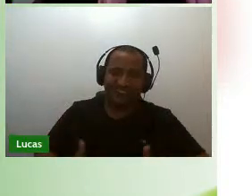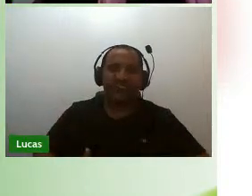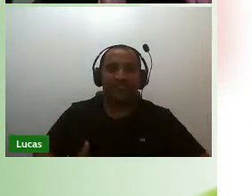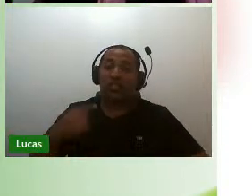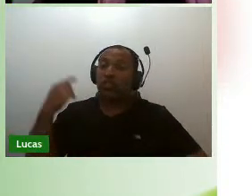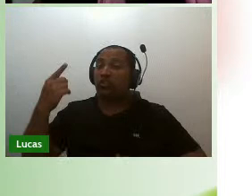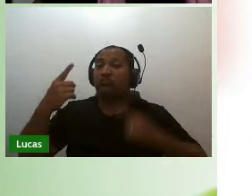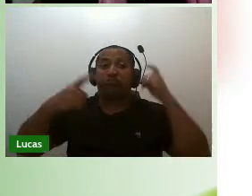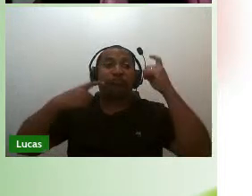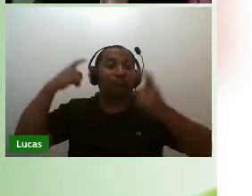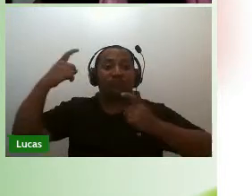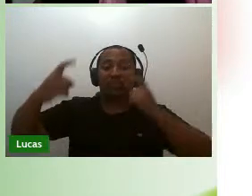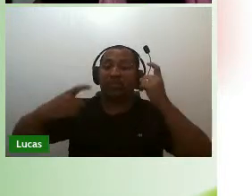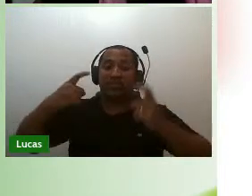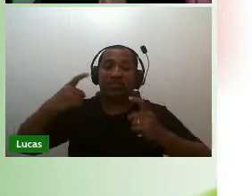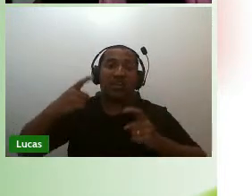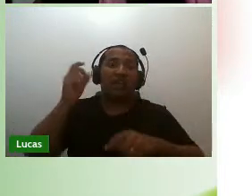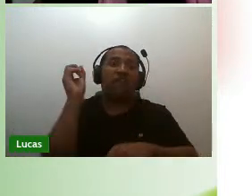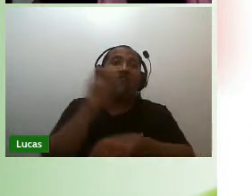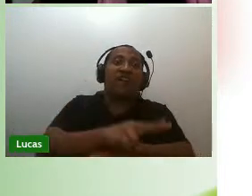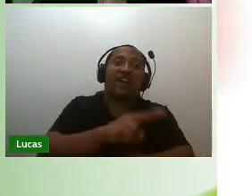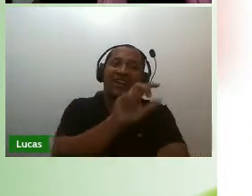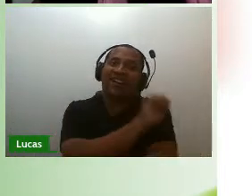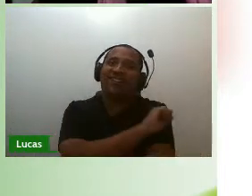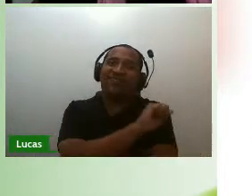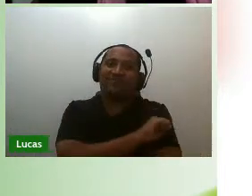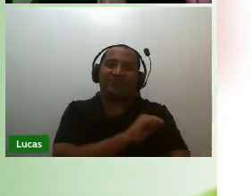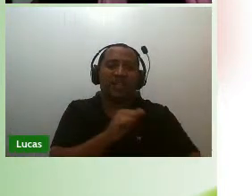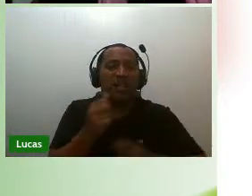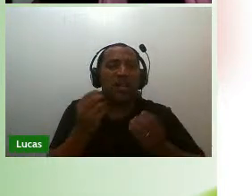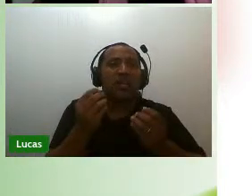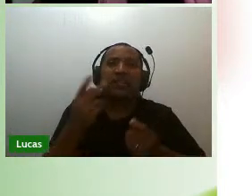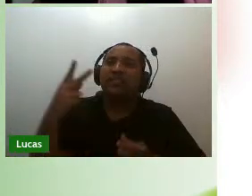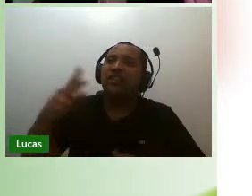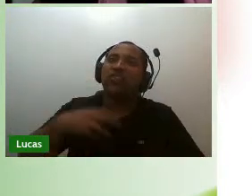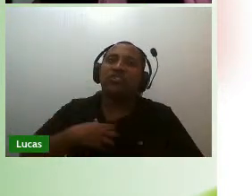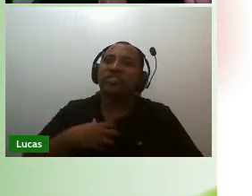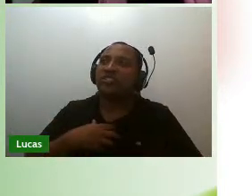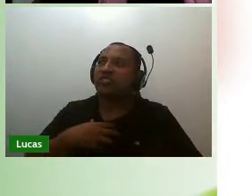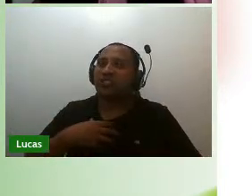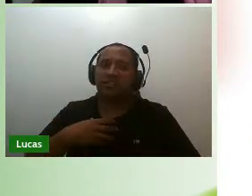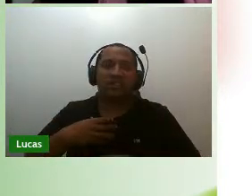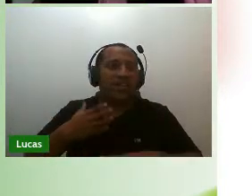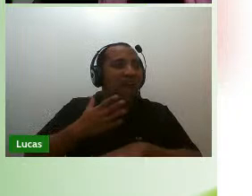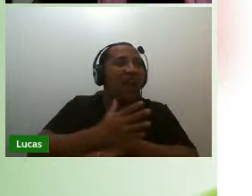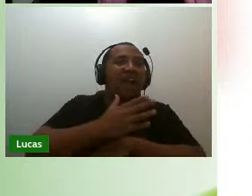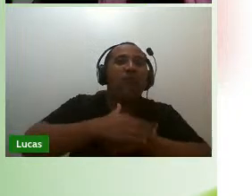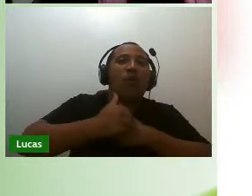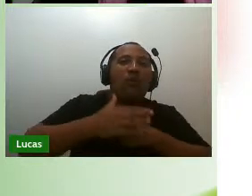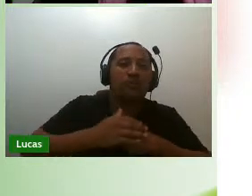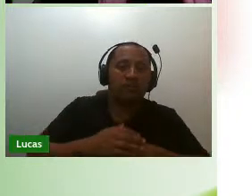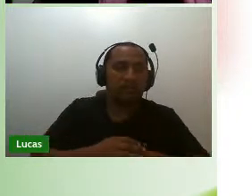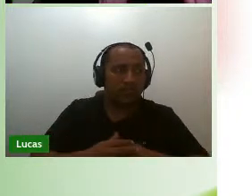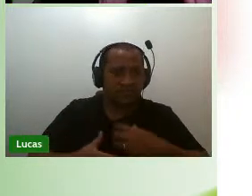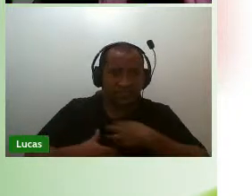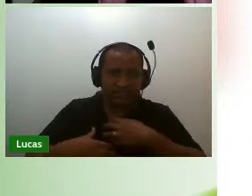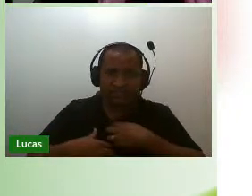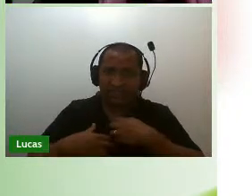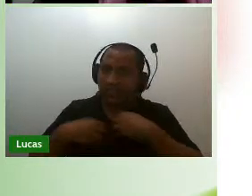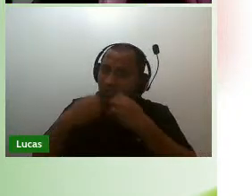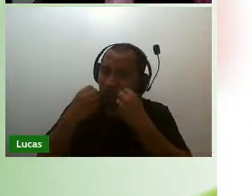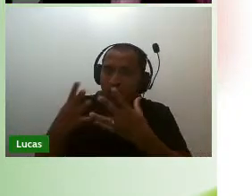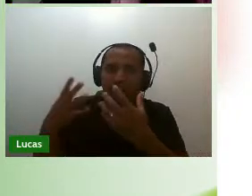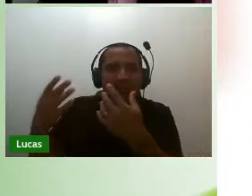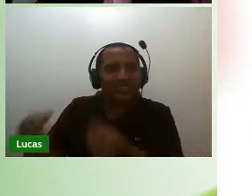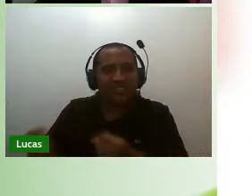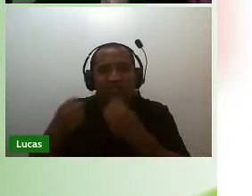preocupação, por exemplo, muito grande no ingresso dos estudantes. Como eles se sentem quando eles estão nesse momento de acolhida? Eles estão se sentindo aceitos,